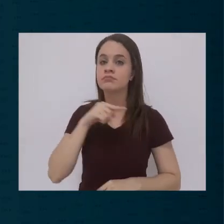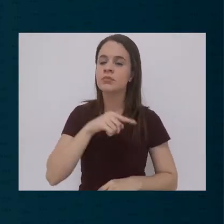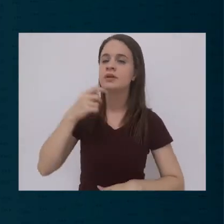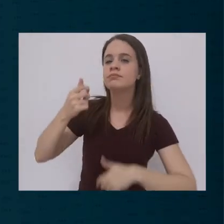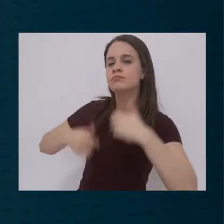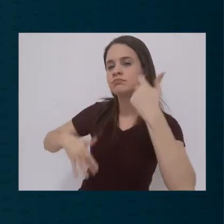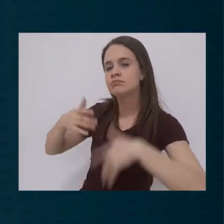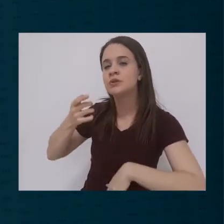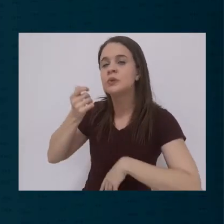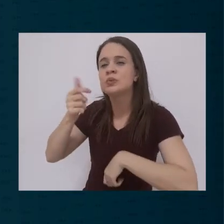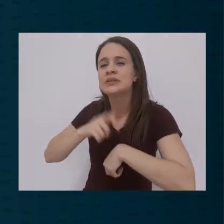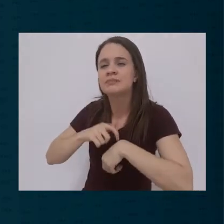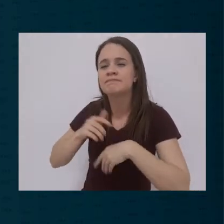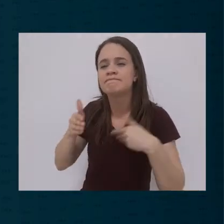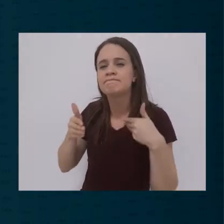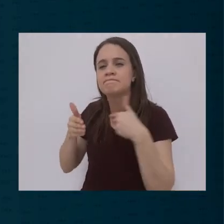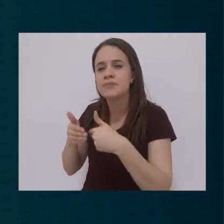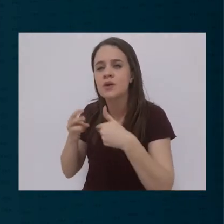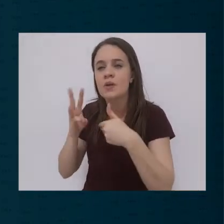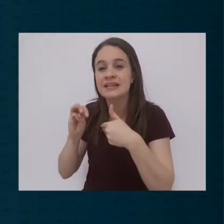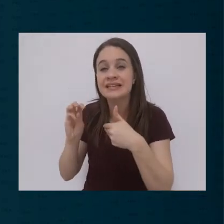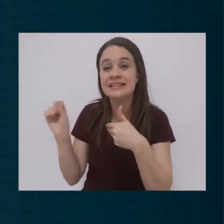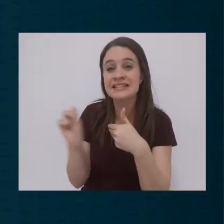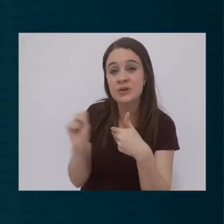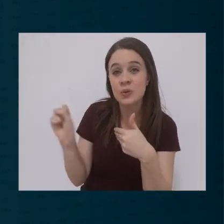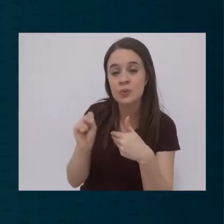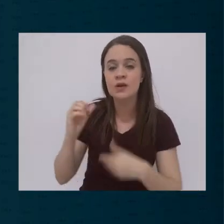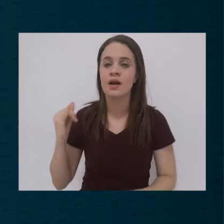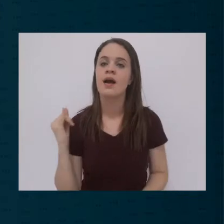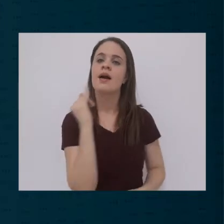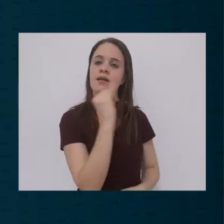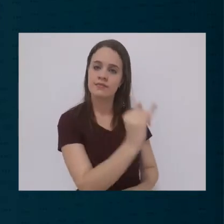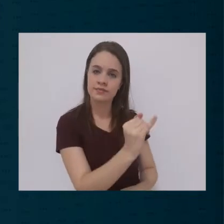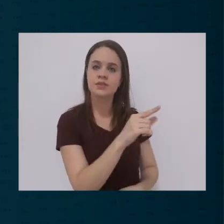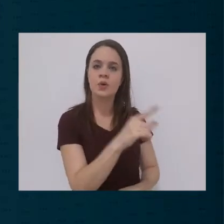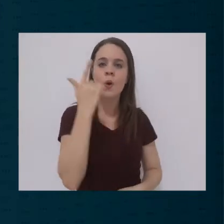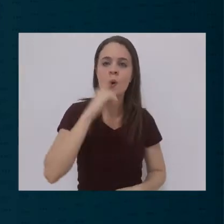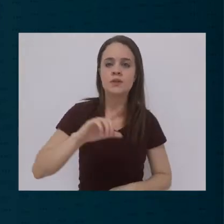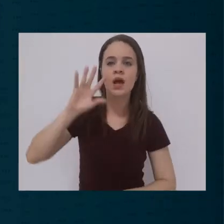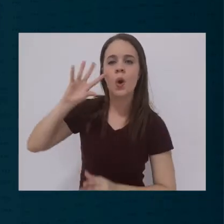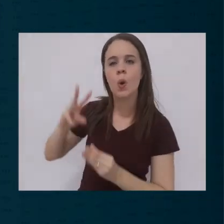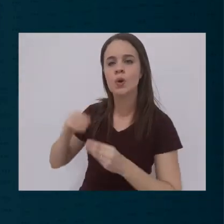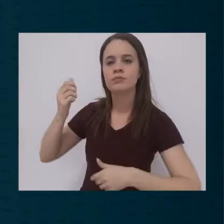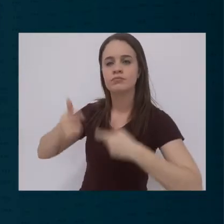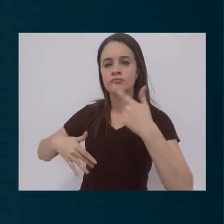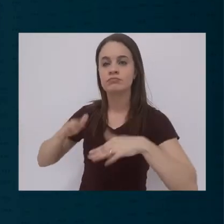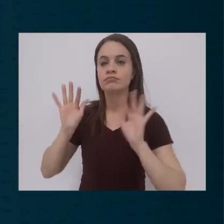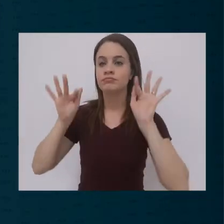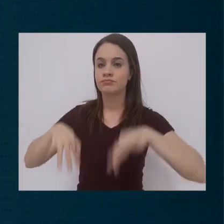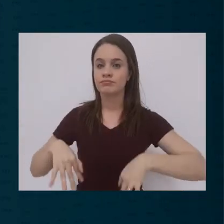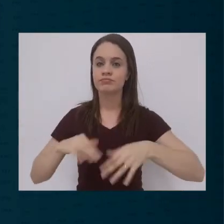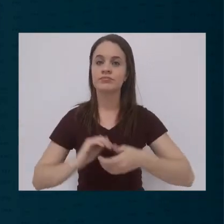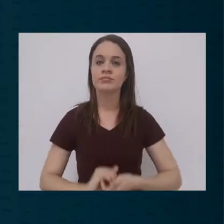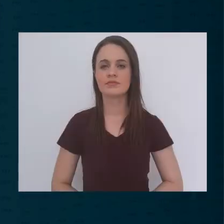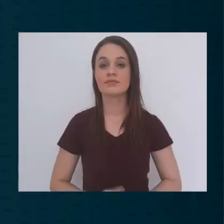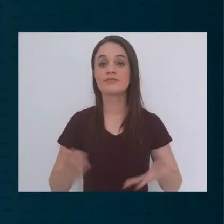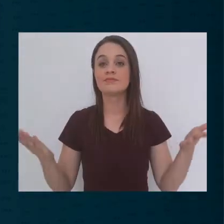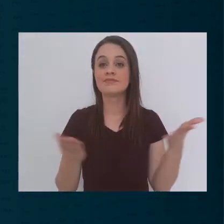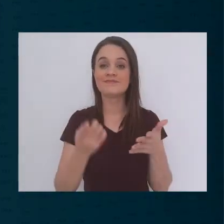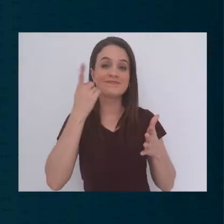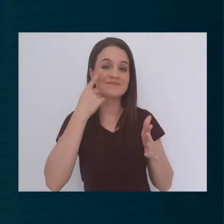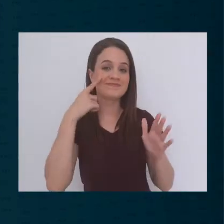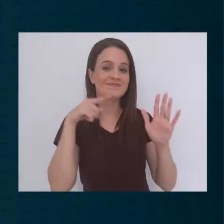para responder. Faltando 30 segundos para o fim desse tempo, os candidatos serão avisados para que concluam